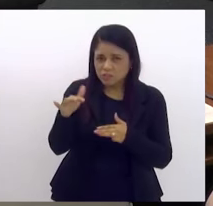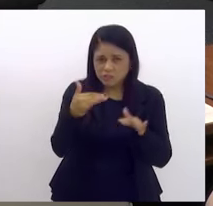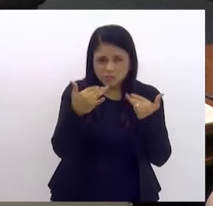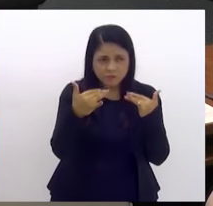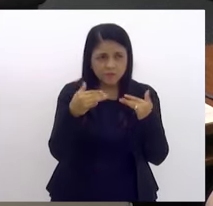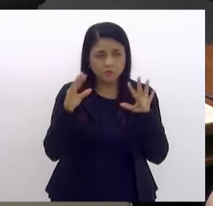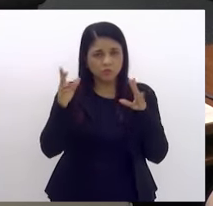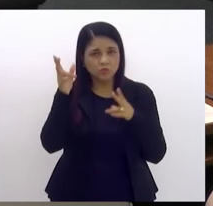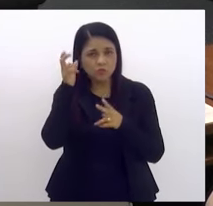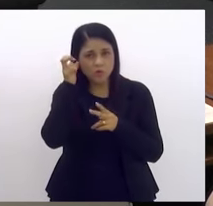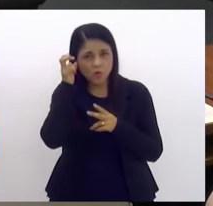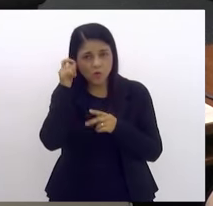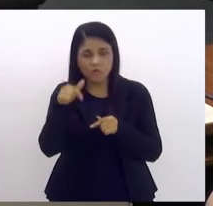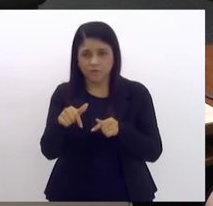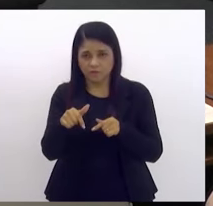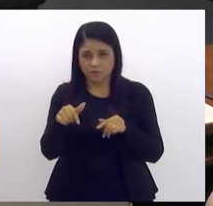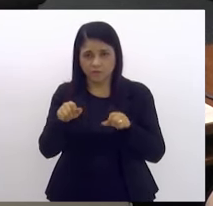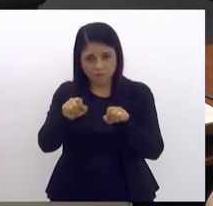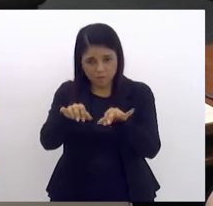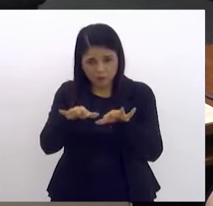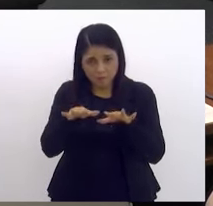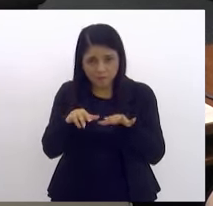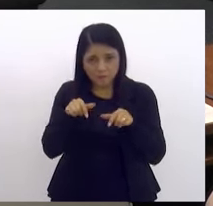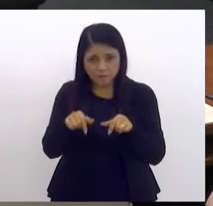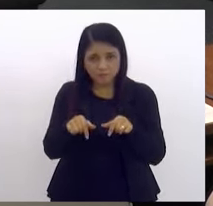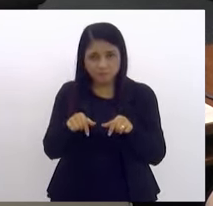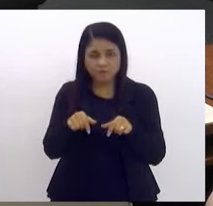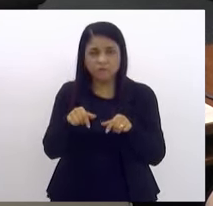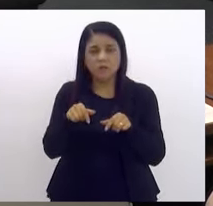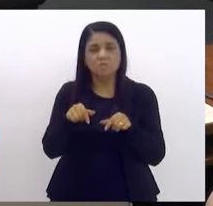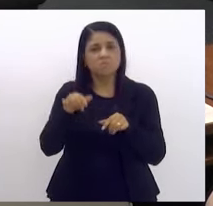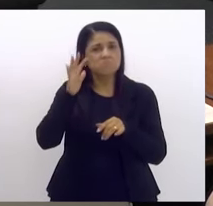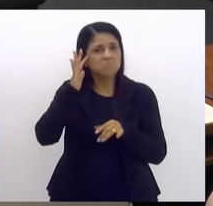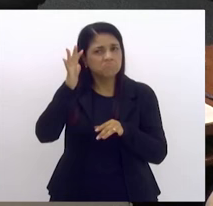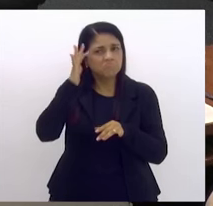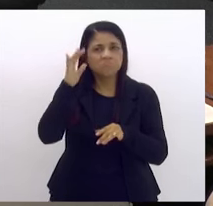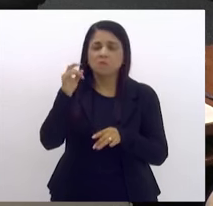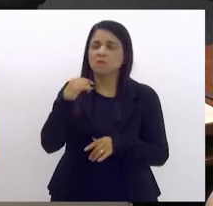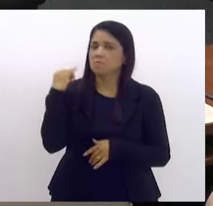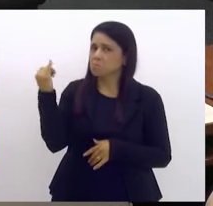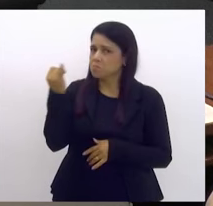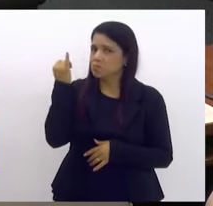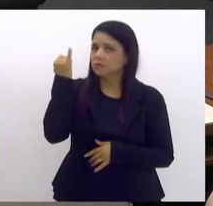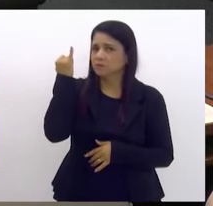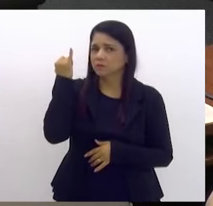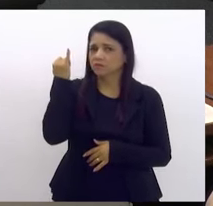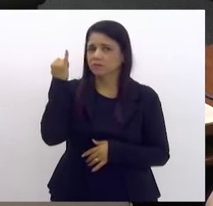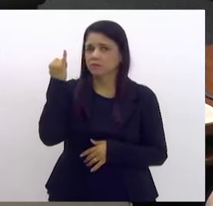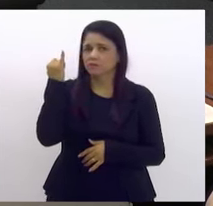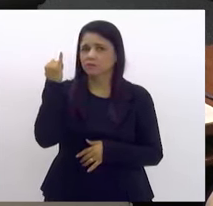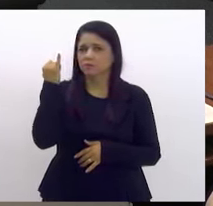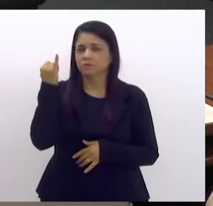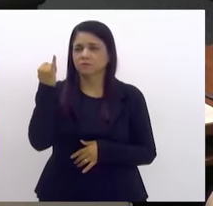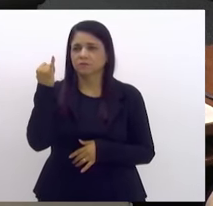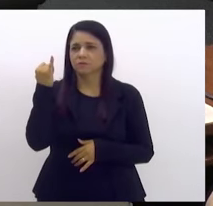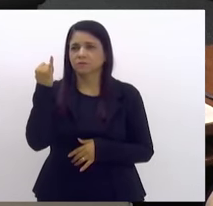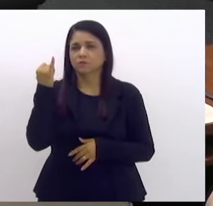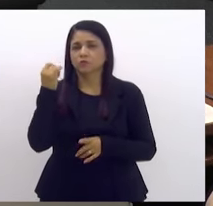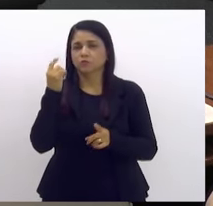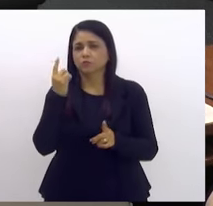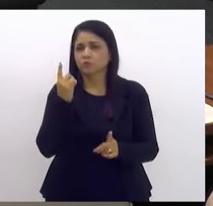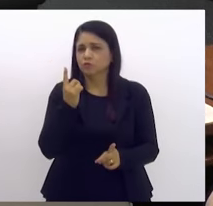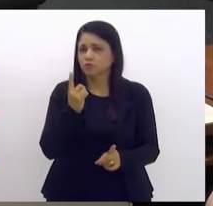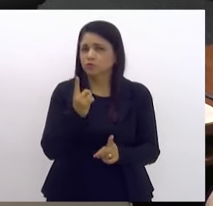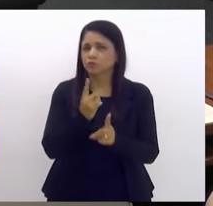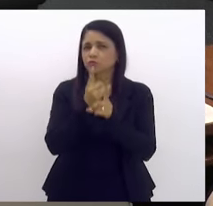ouvem a uma reflexão muito importante. Quando, na ocasião dos